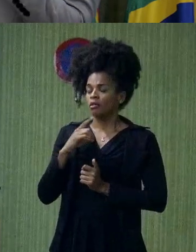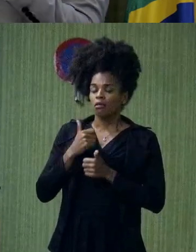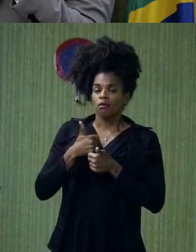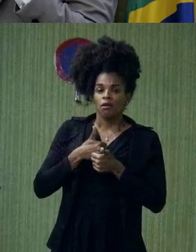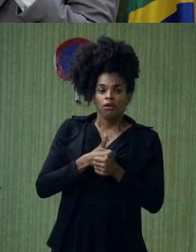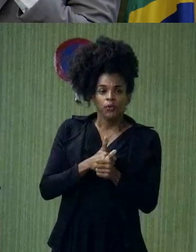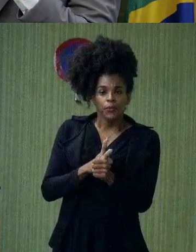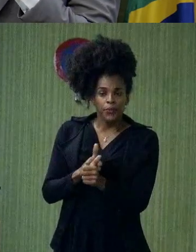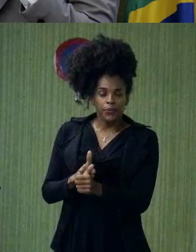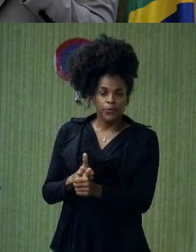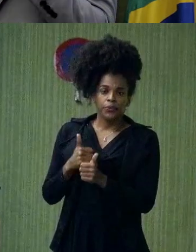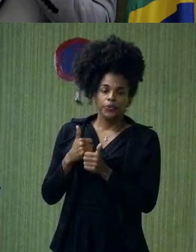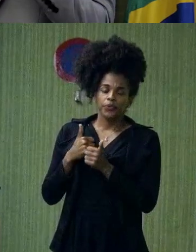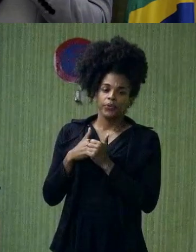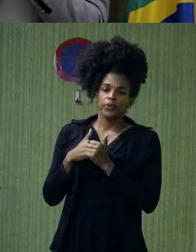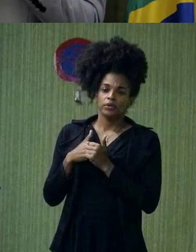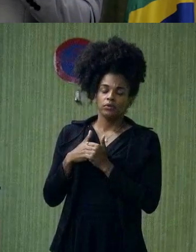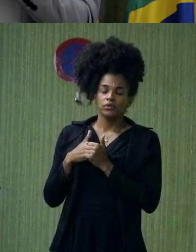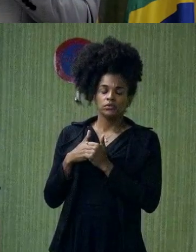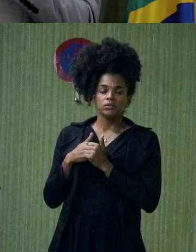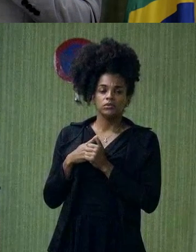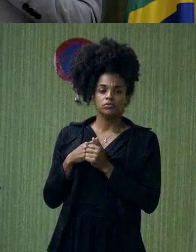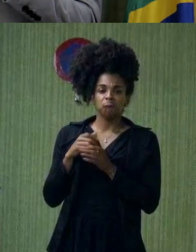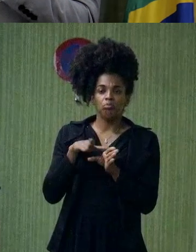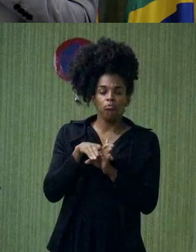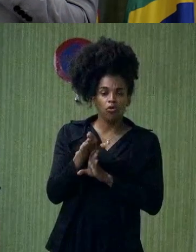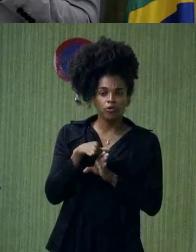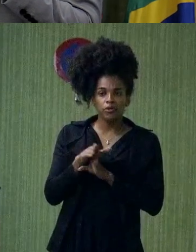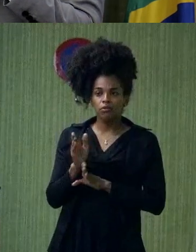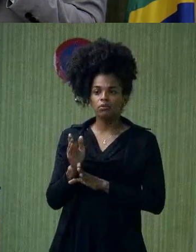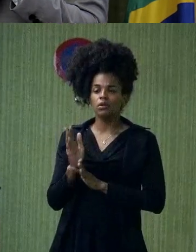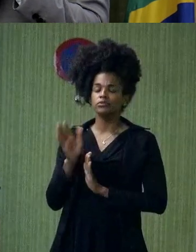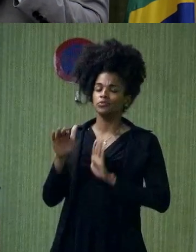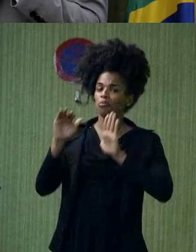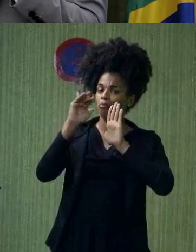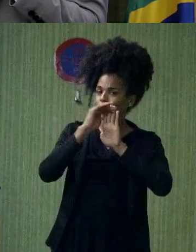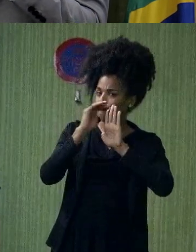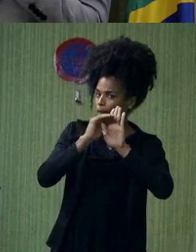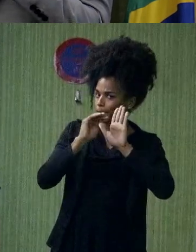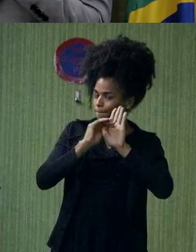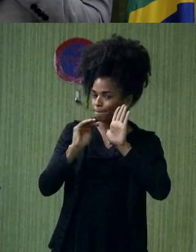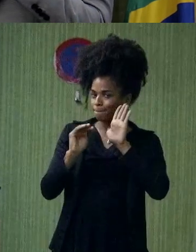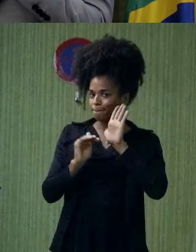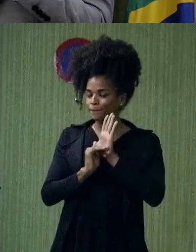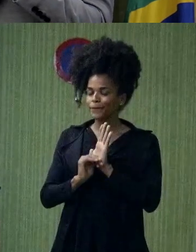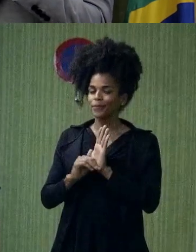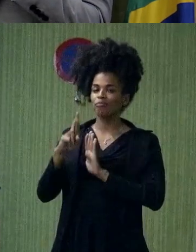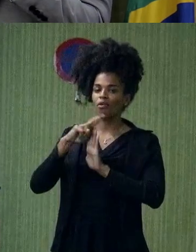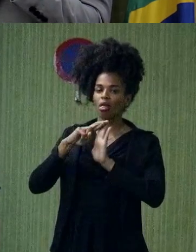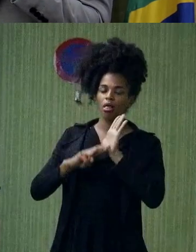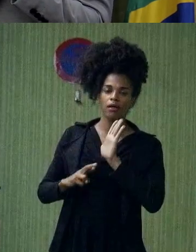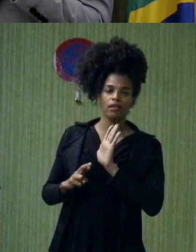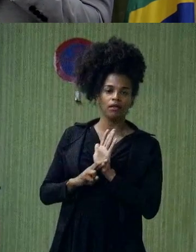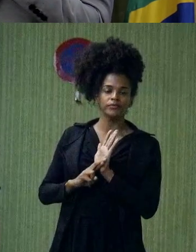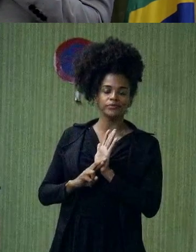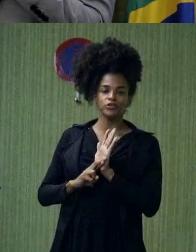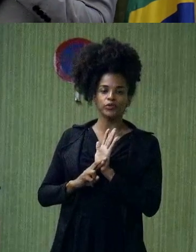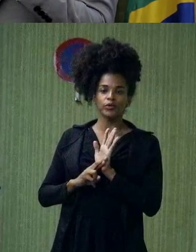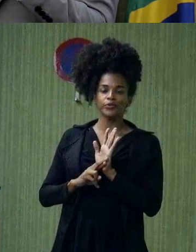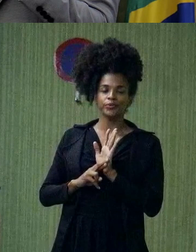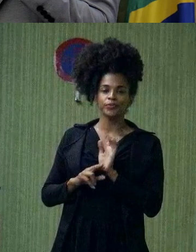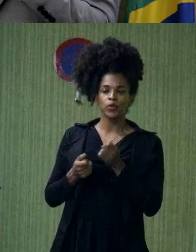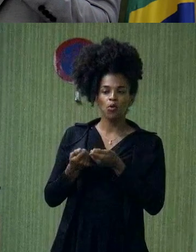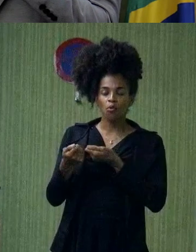o novo pne fala isso que vai haver o Ideb vai vai elaborar né sobre a monitora o o eh o